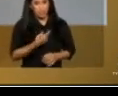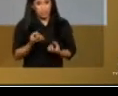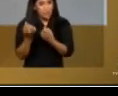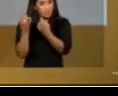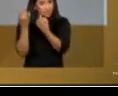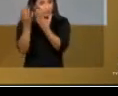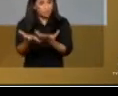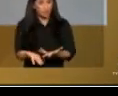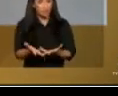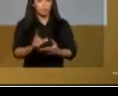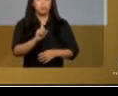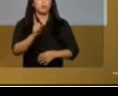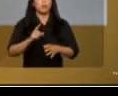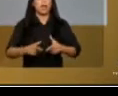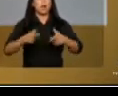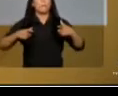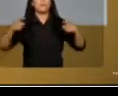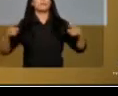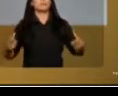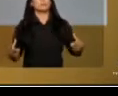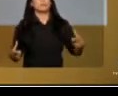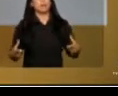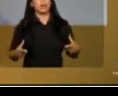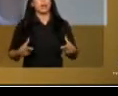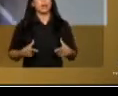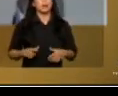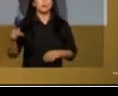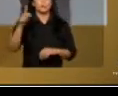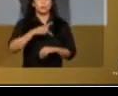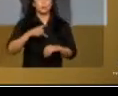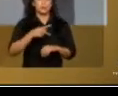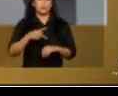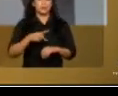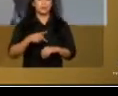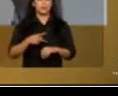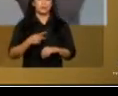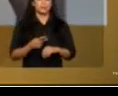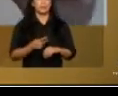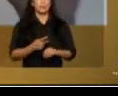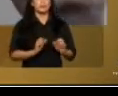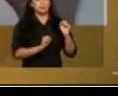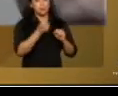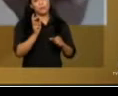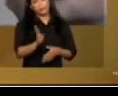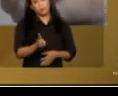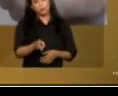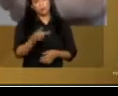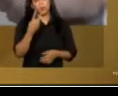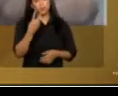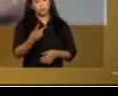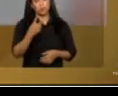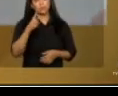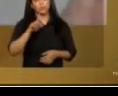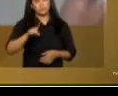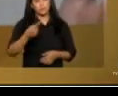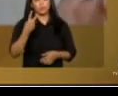refinarias, não vamos aumentar a capacidade de processamento do país, que continuará sendo de 2,2 milhões de barris por